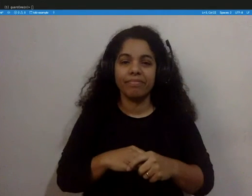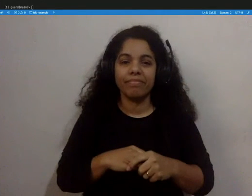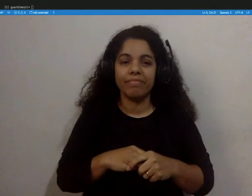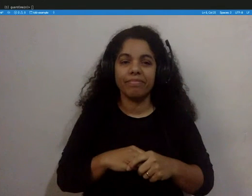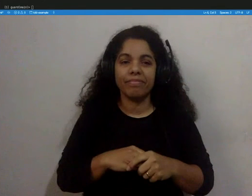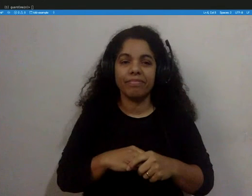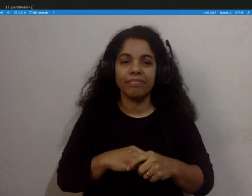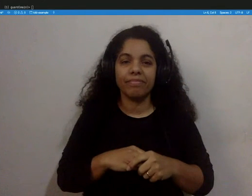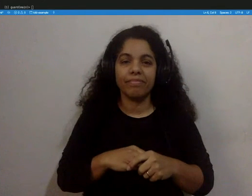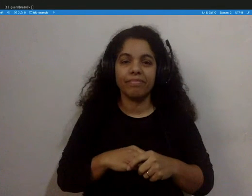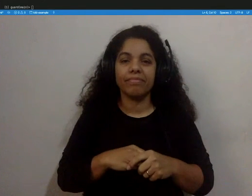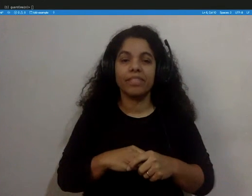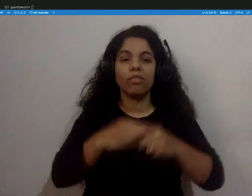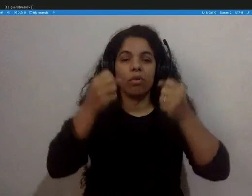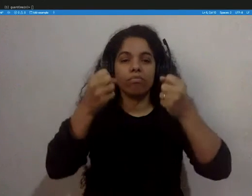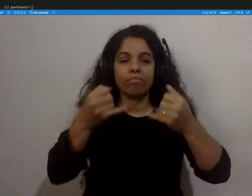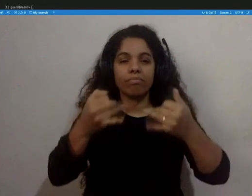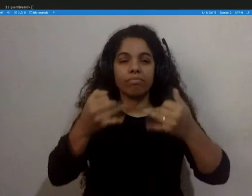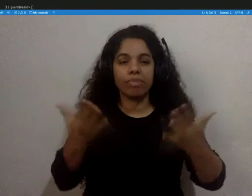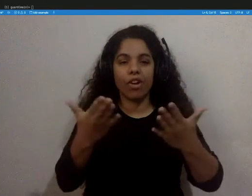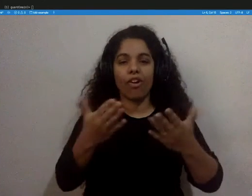E vou descrever